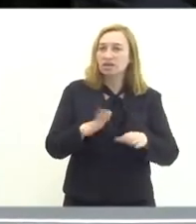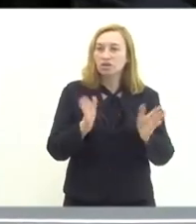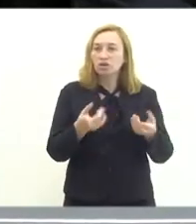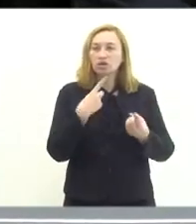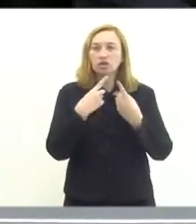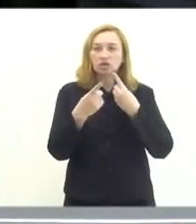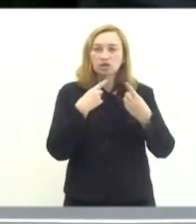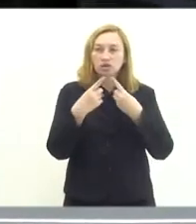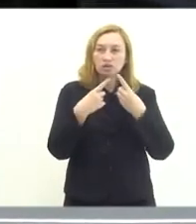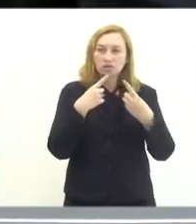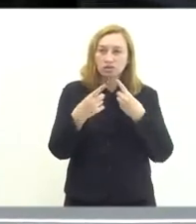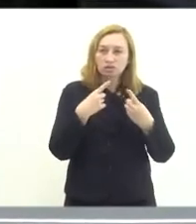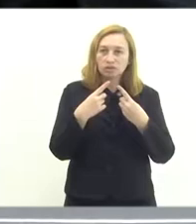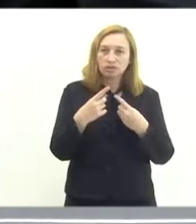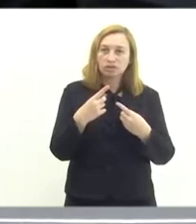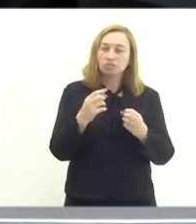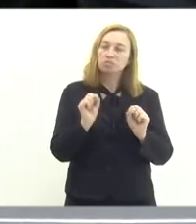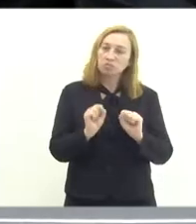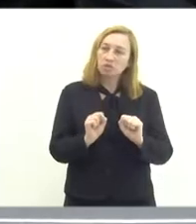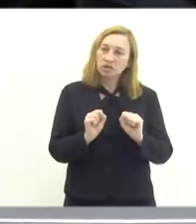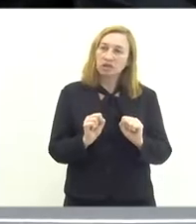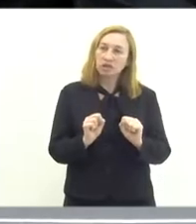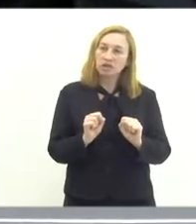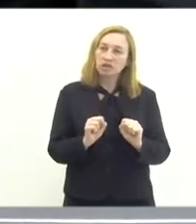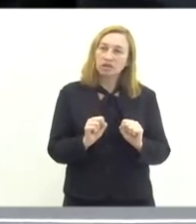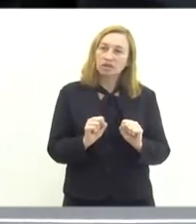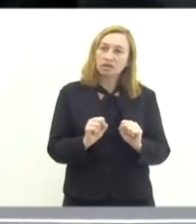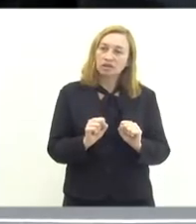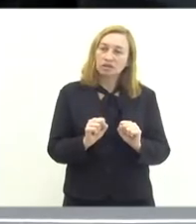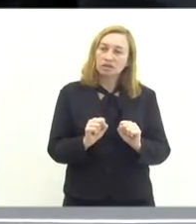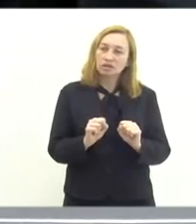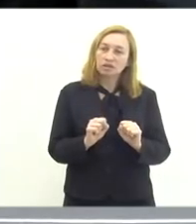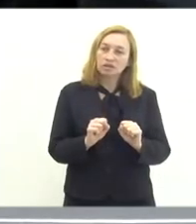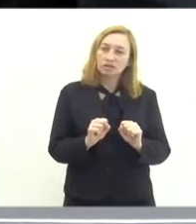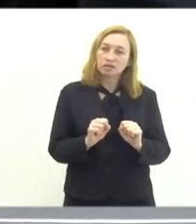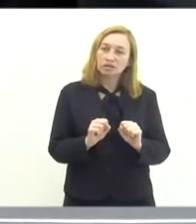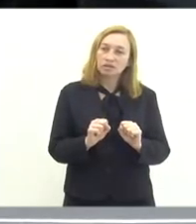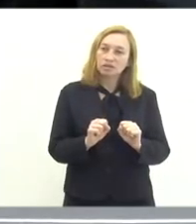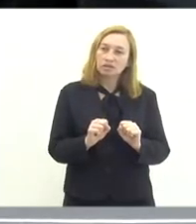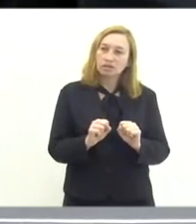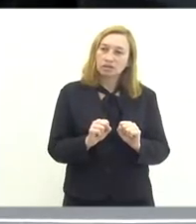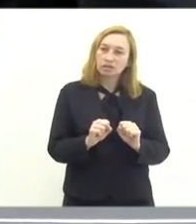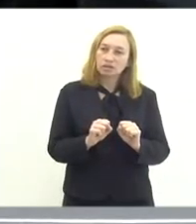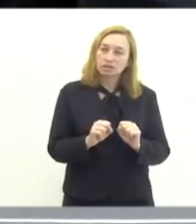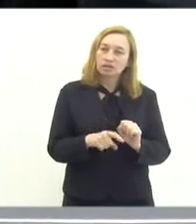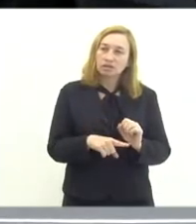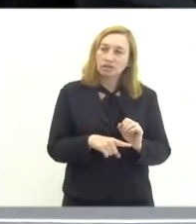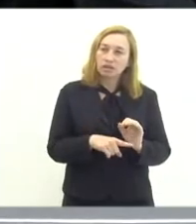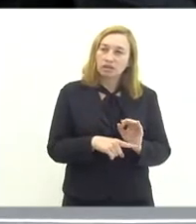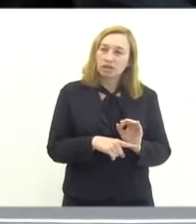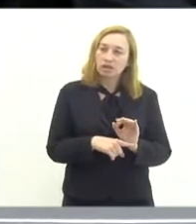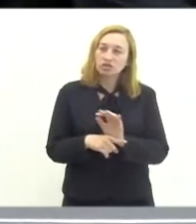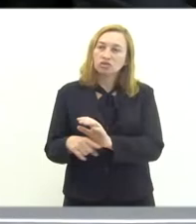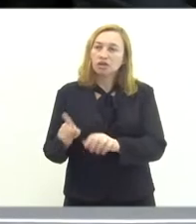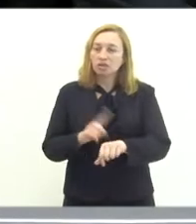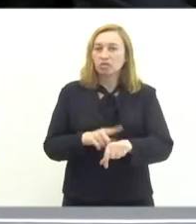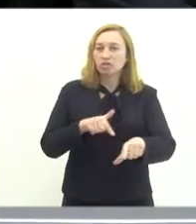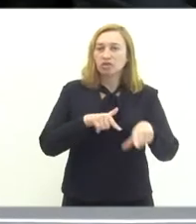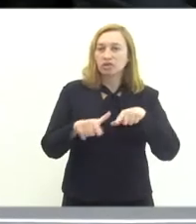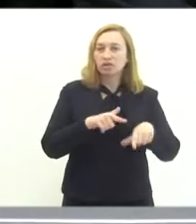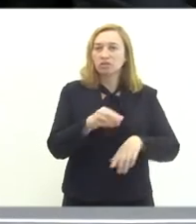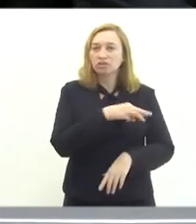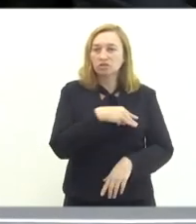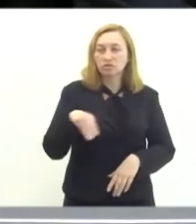e debatido hoje a gente poderá também levar para para se trabalhar o